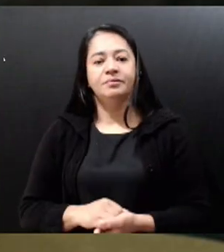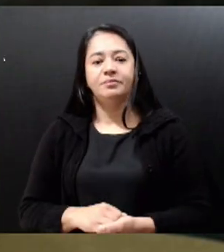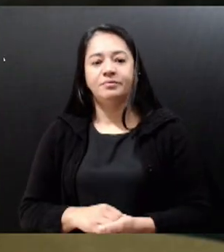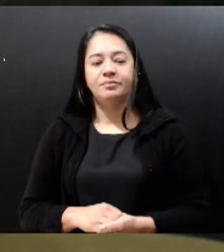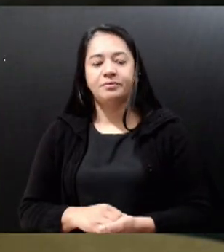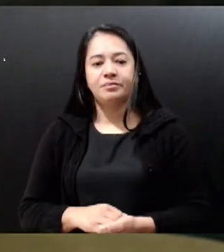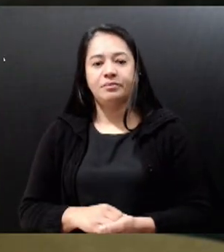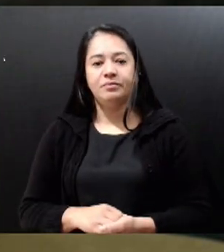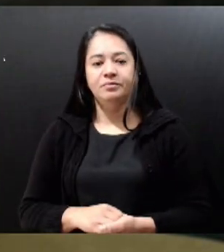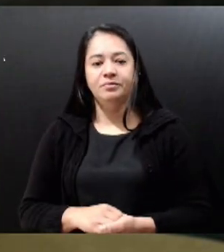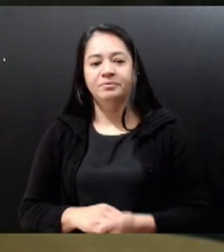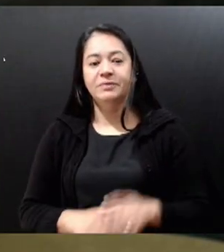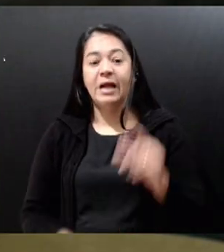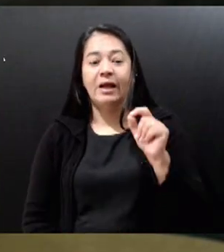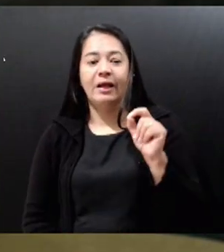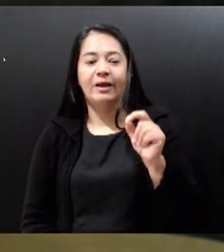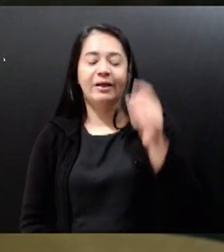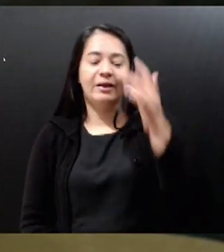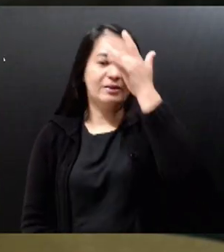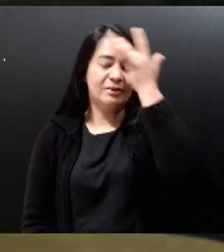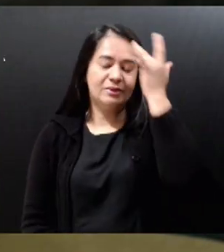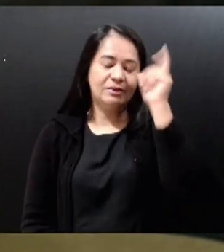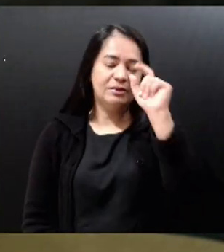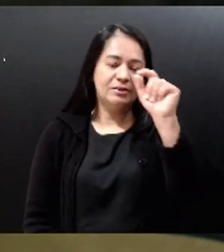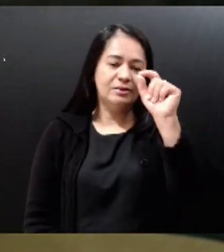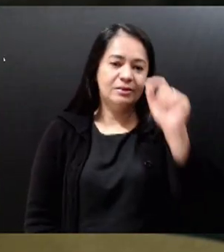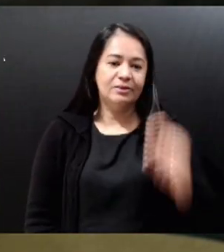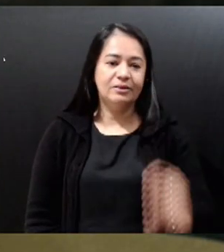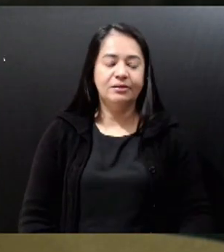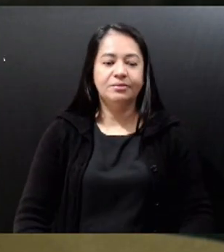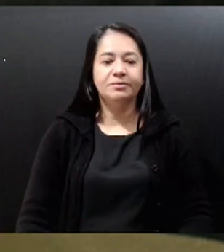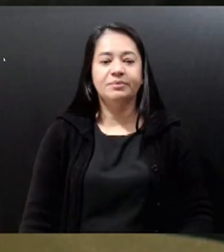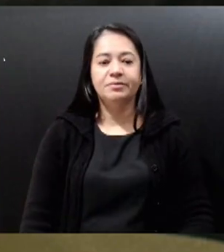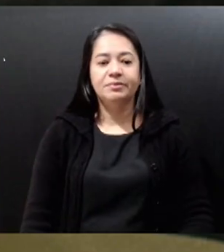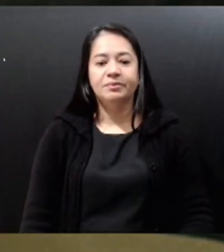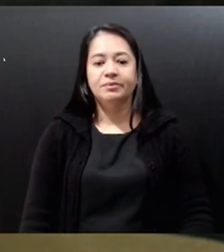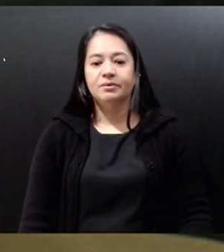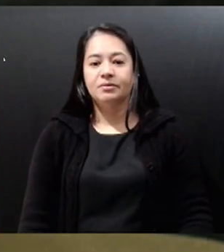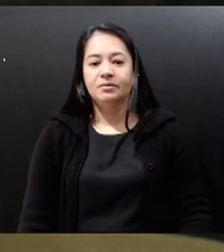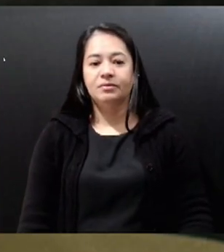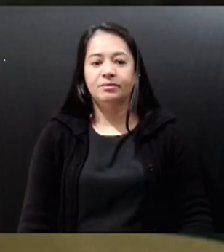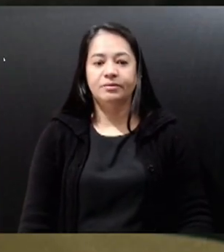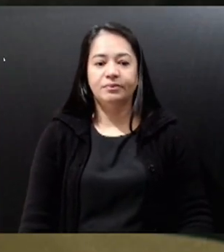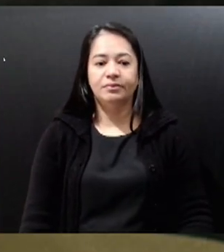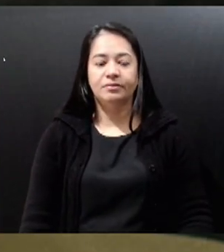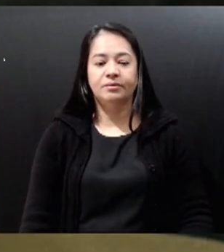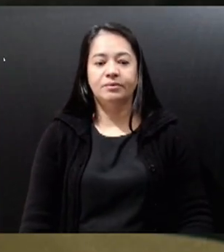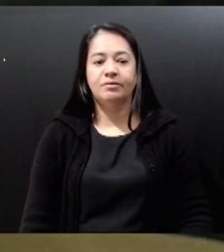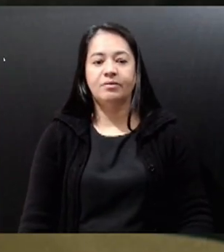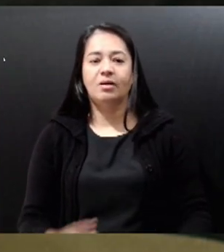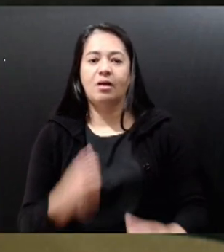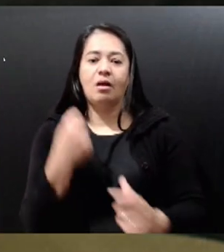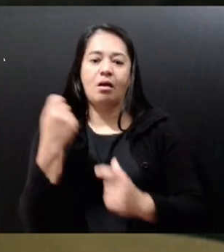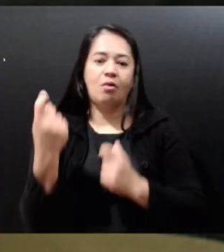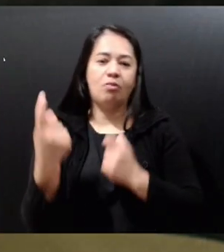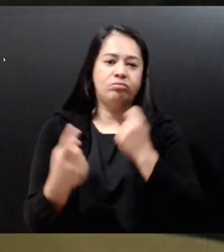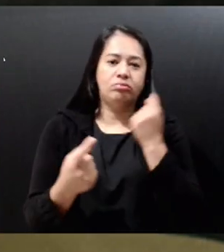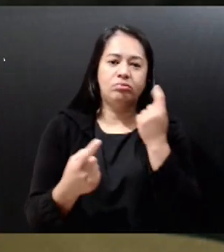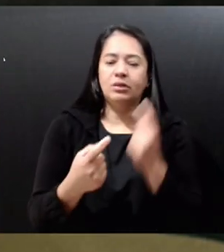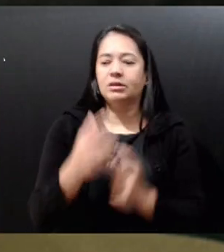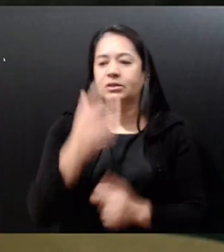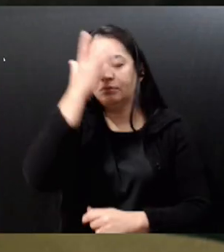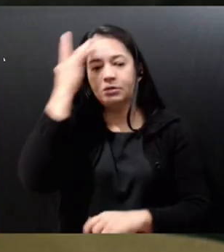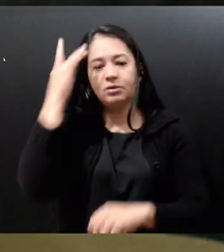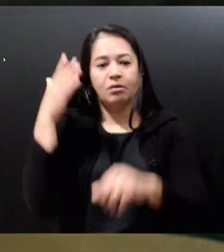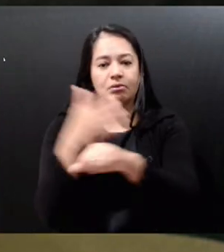Vamos ver, o pessoal está participando, com questionamentos, perguntas, depoimentos também. Deixa eu